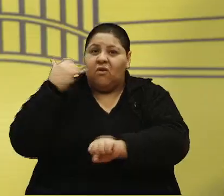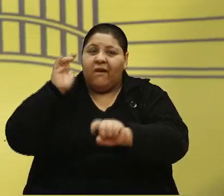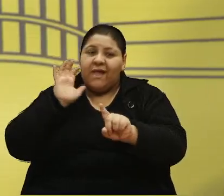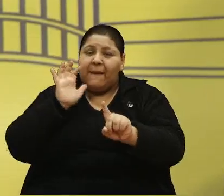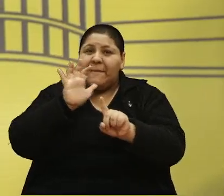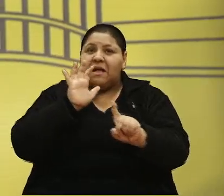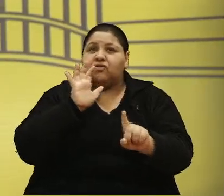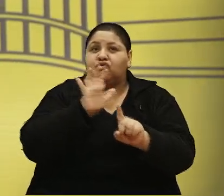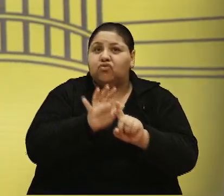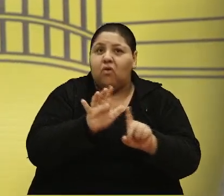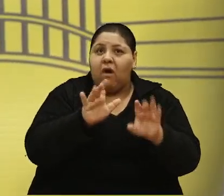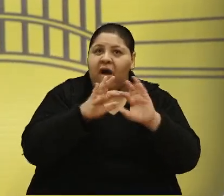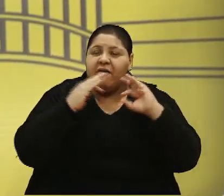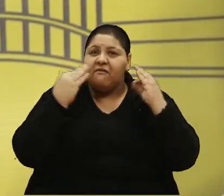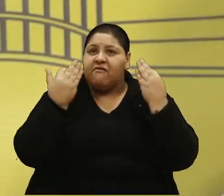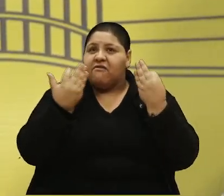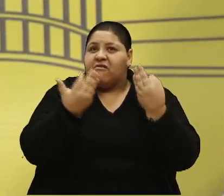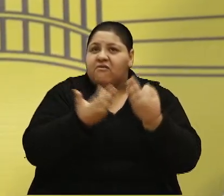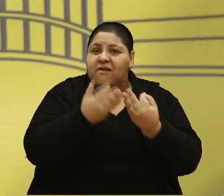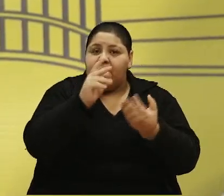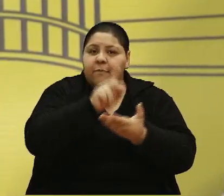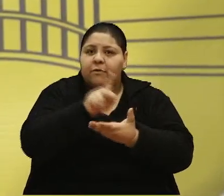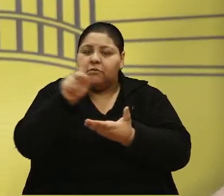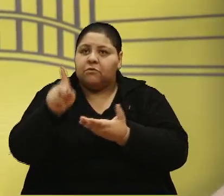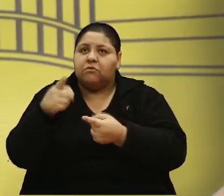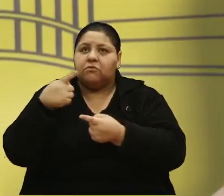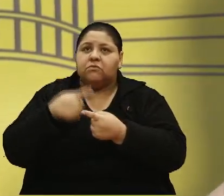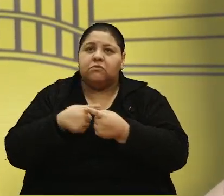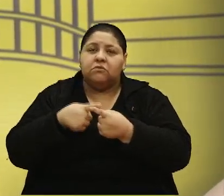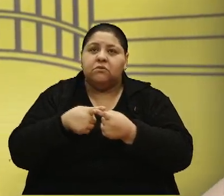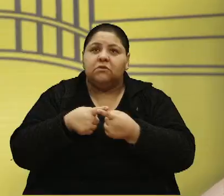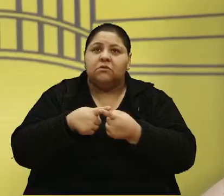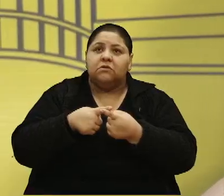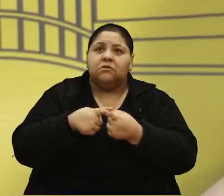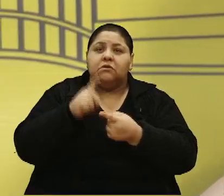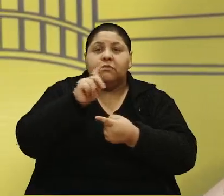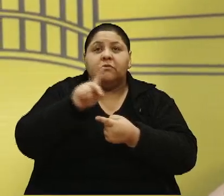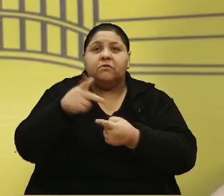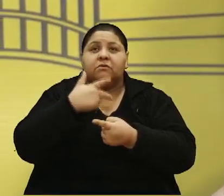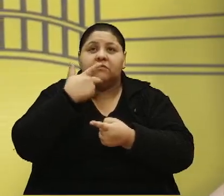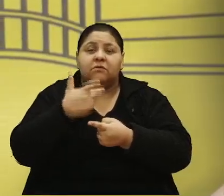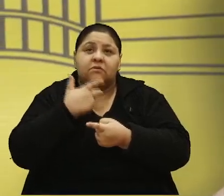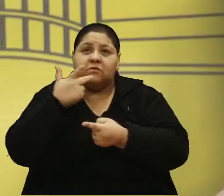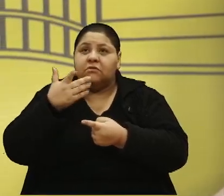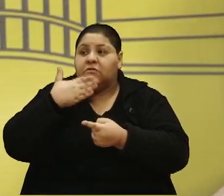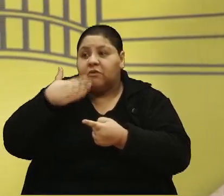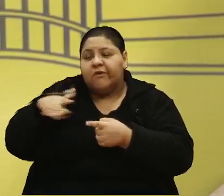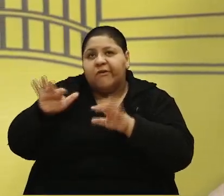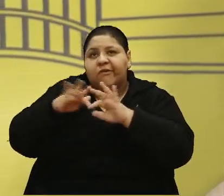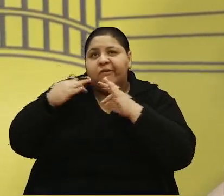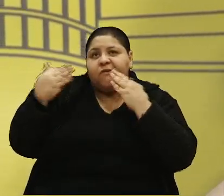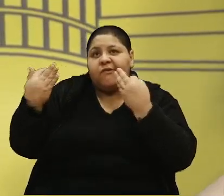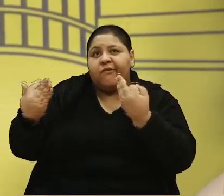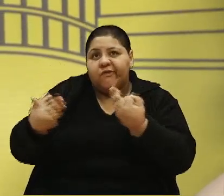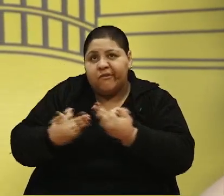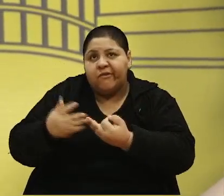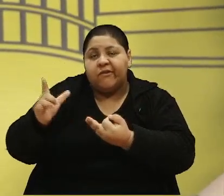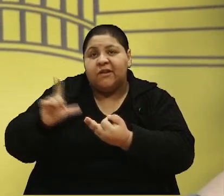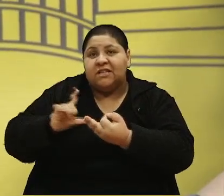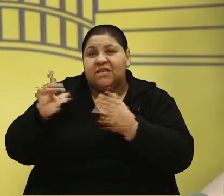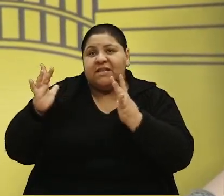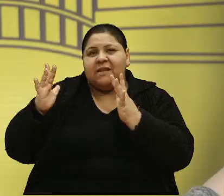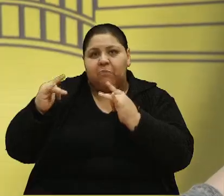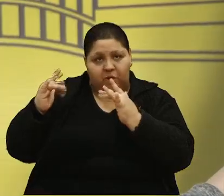ameaçou, a família ameaçou a professora, porque a professora comentou que a menina, com a família, que a menina estava tendo um